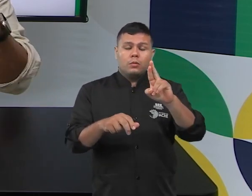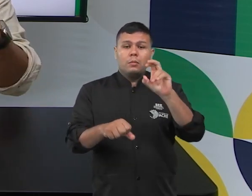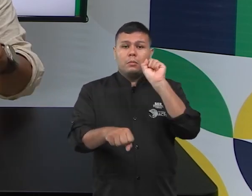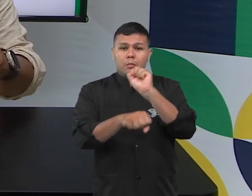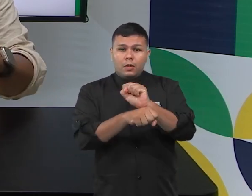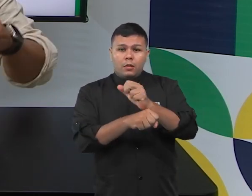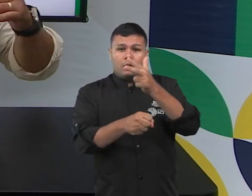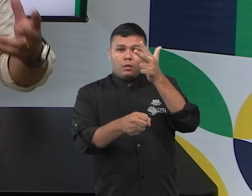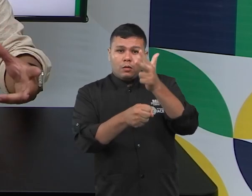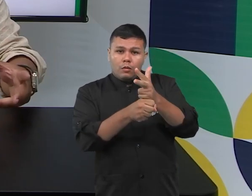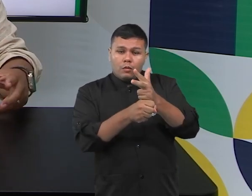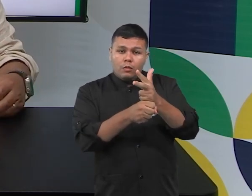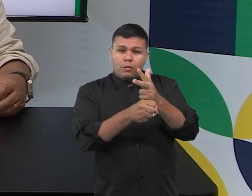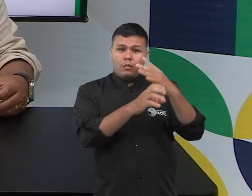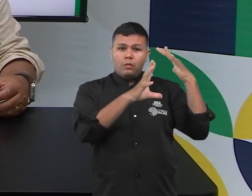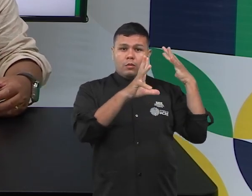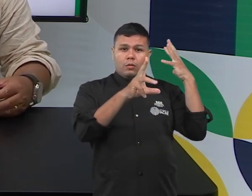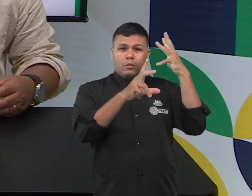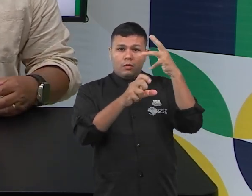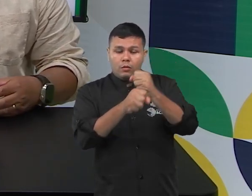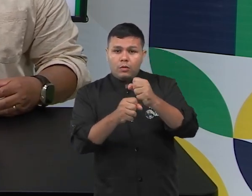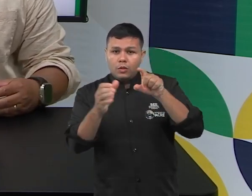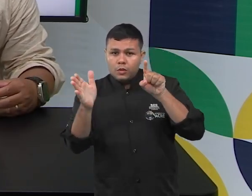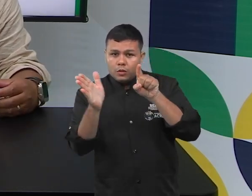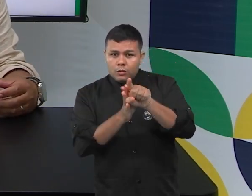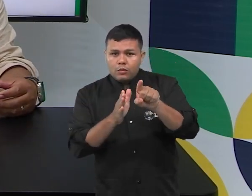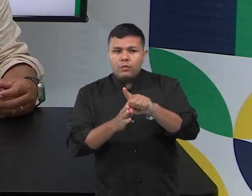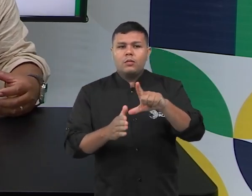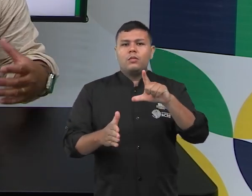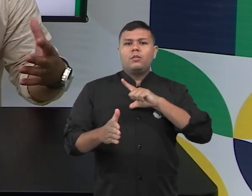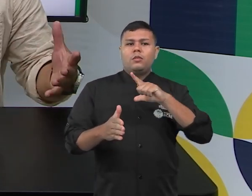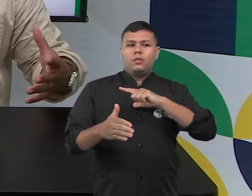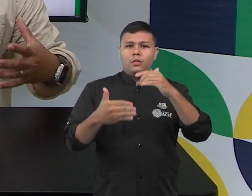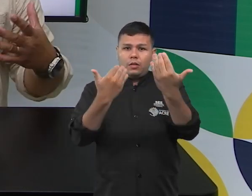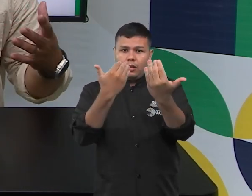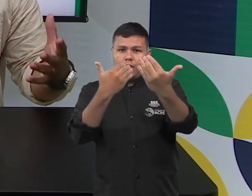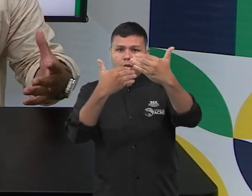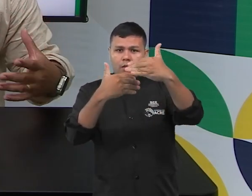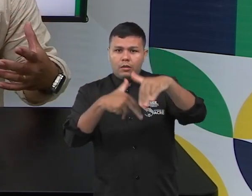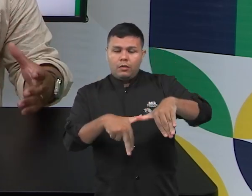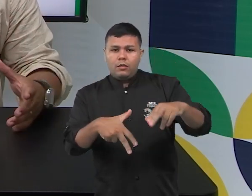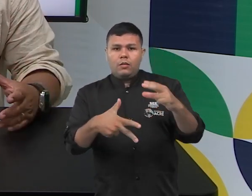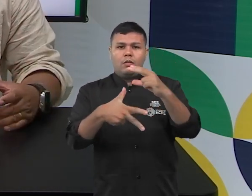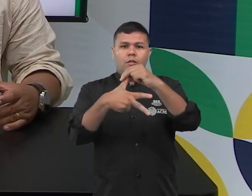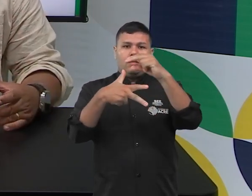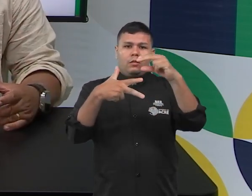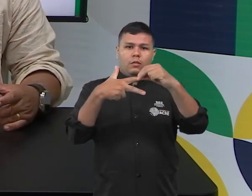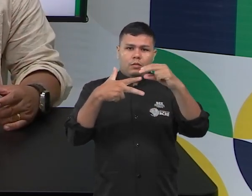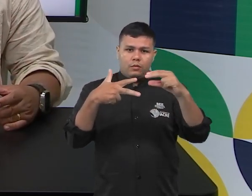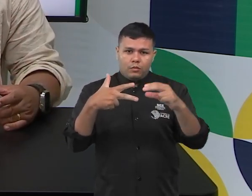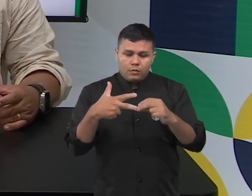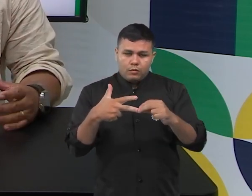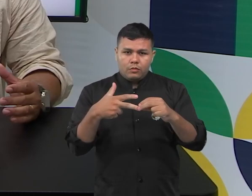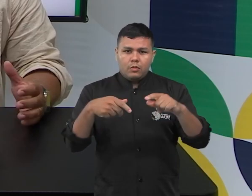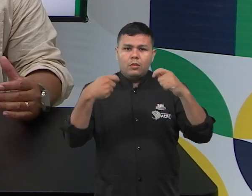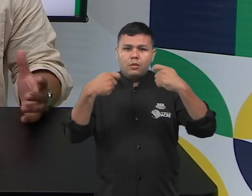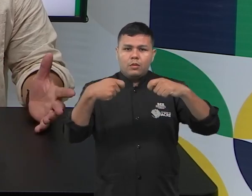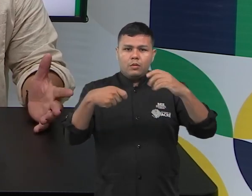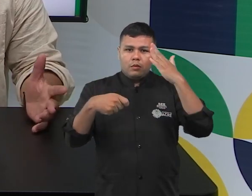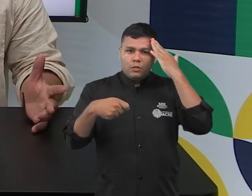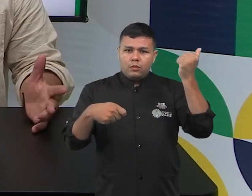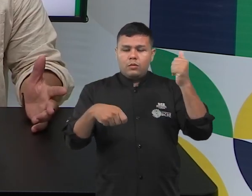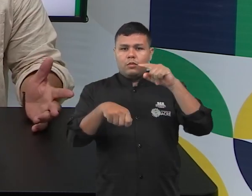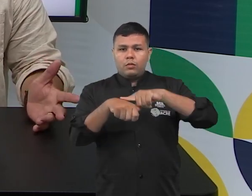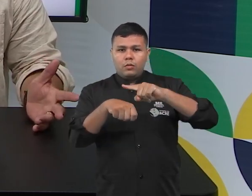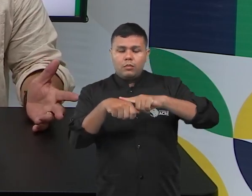novo, estude, refaça as questões, porque o Enem vai te cobrar esse tipo de questão na prova. E você precisa ter uma certa desenvoltura na hora de resolver, tá bom? Então, conhecer